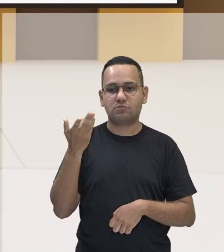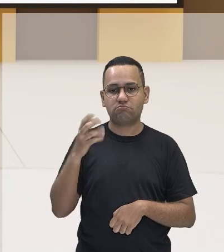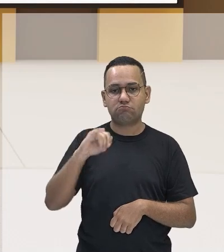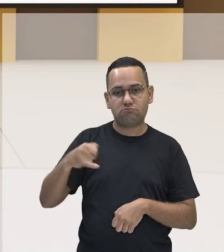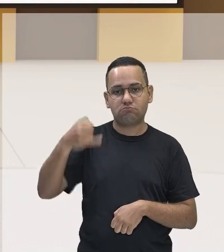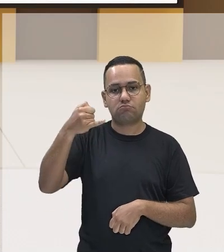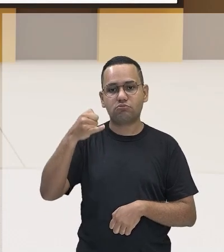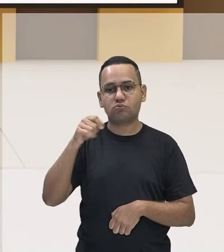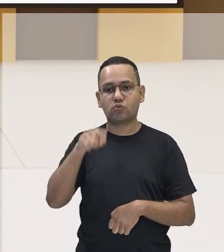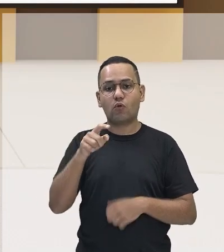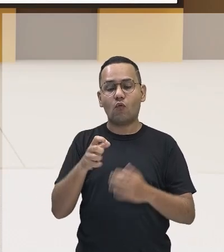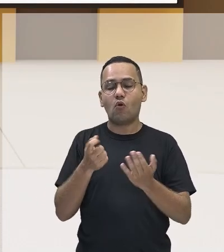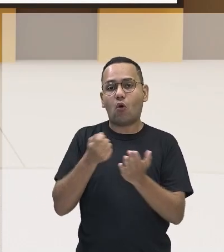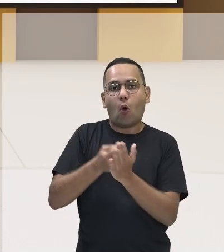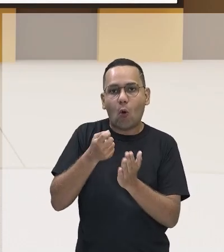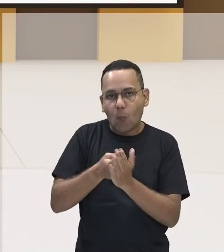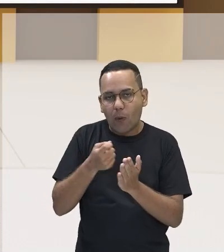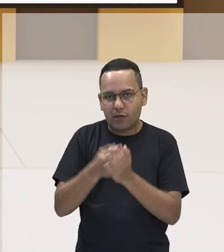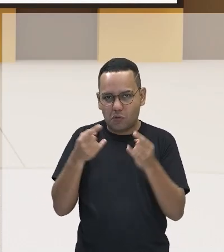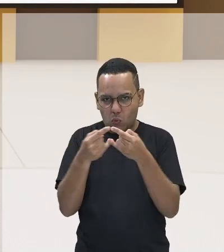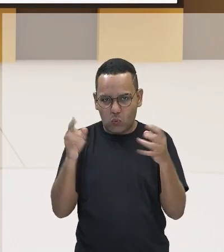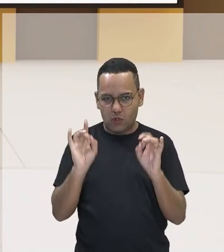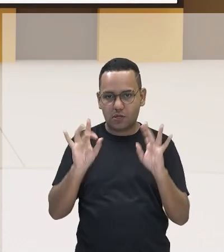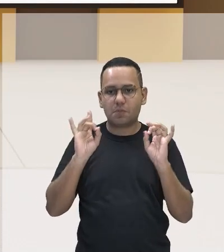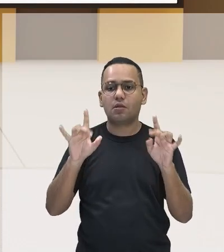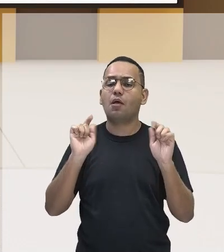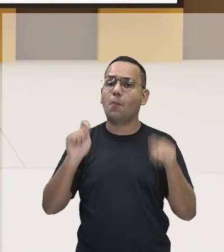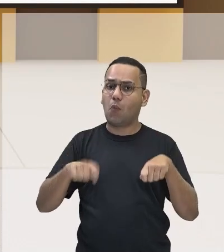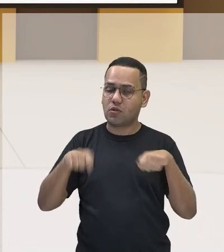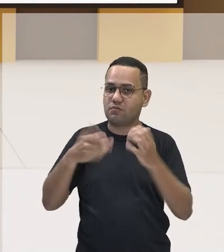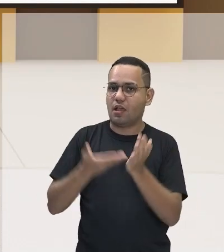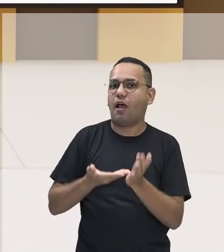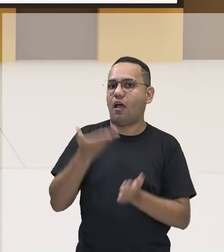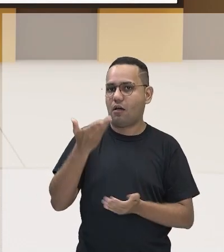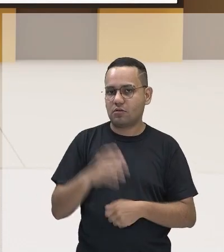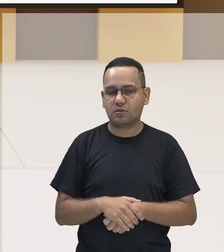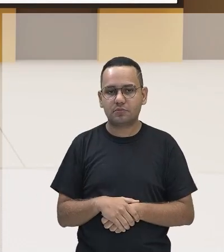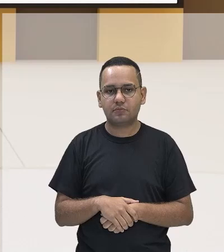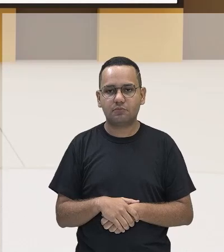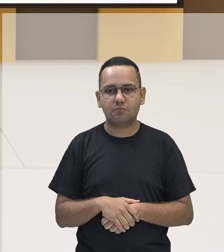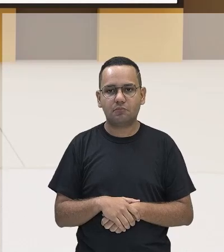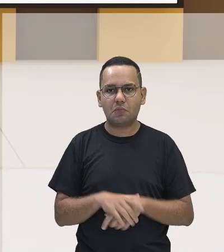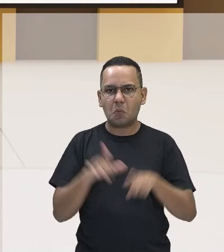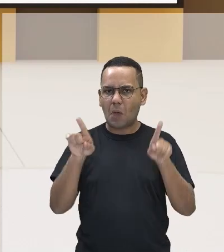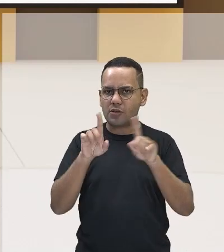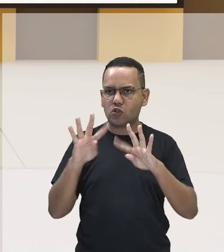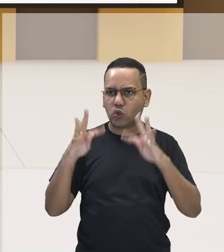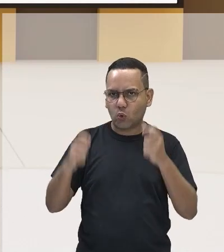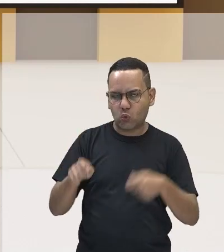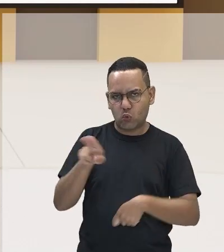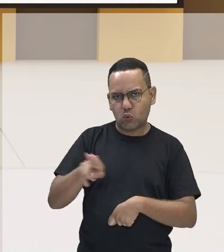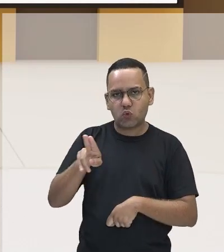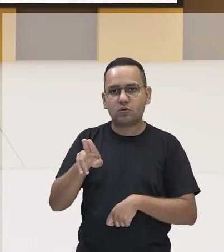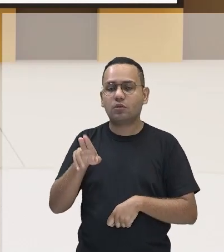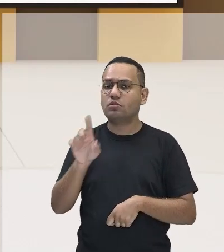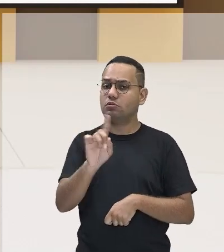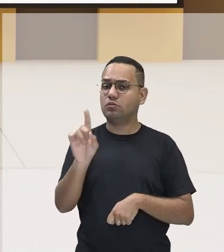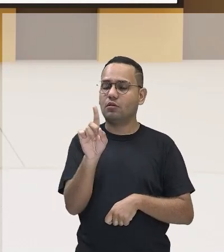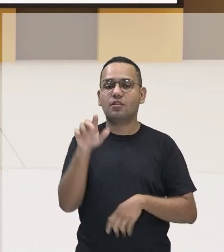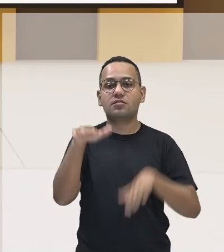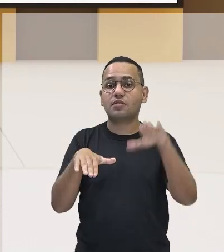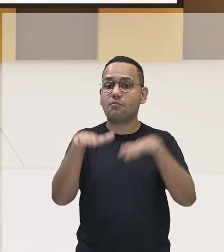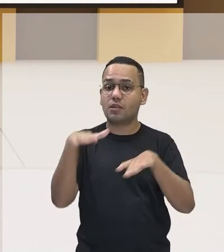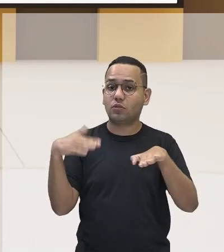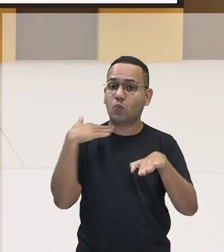que o cheque especial ele não é oferecido para todo mundo. Depende muito do banco, depende muito também do seu tipo de conta.